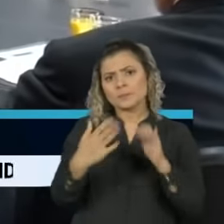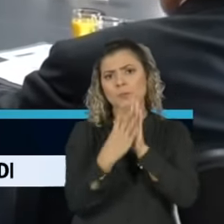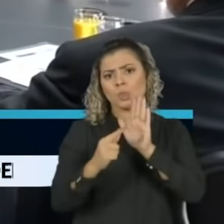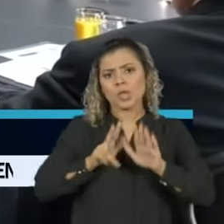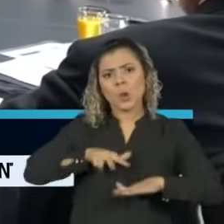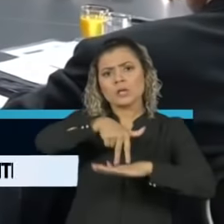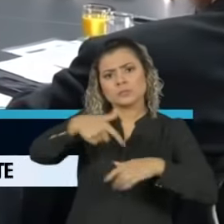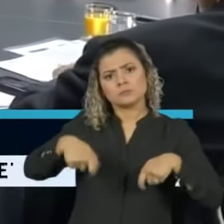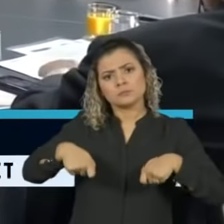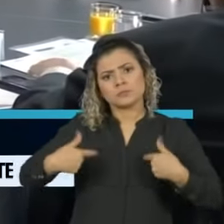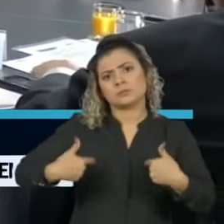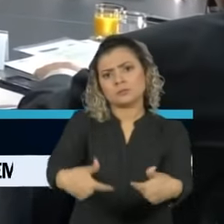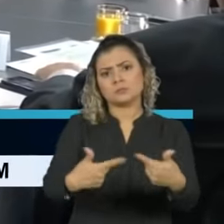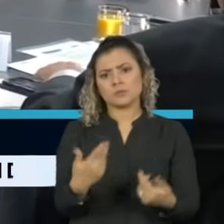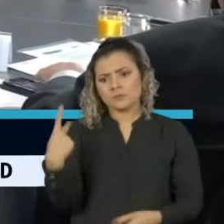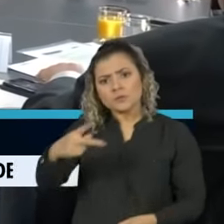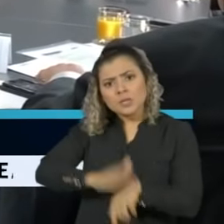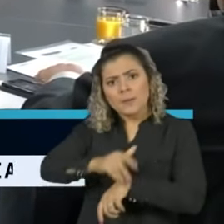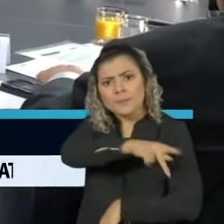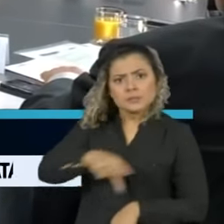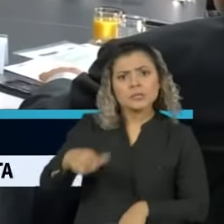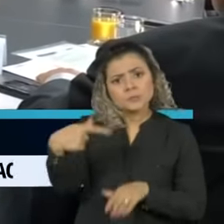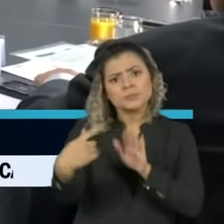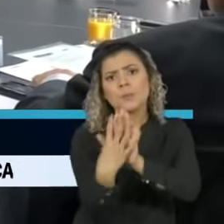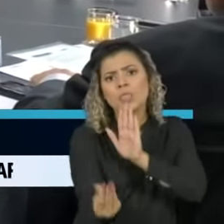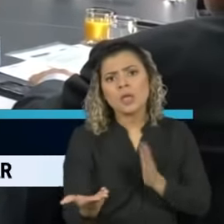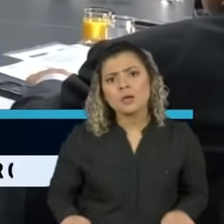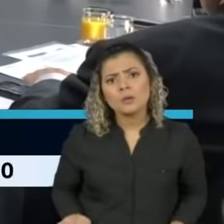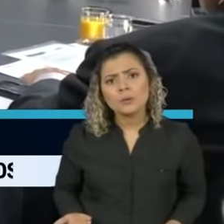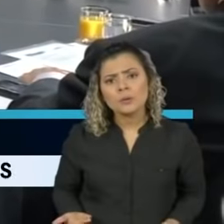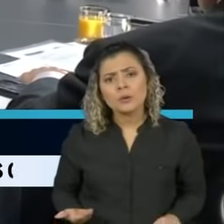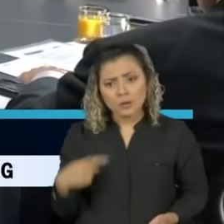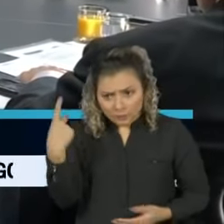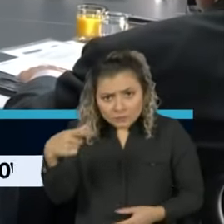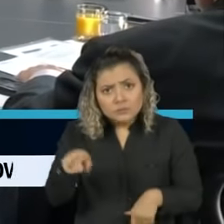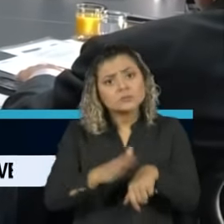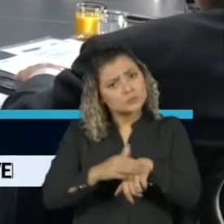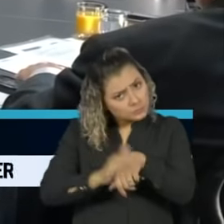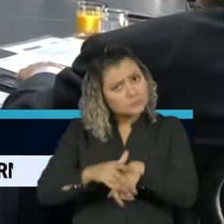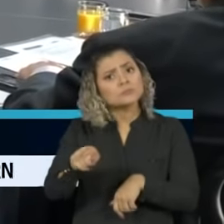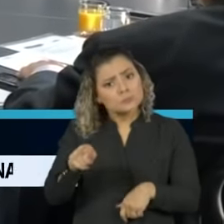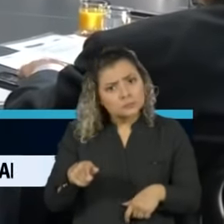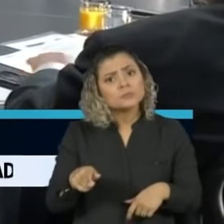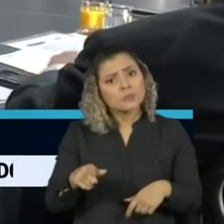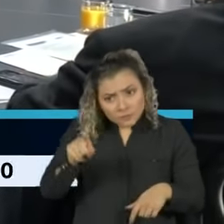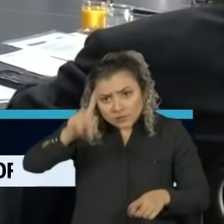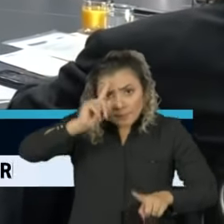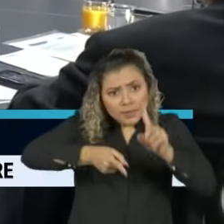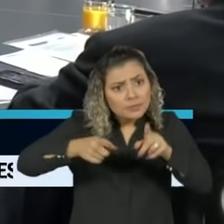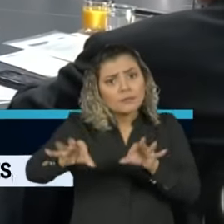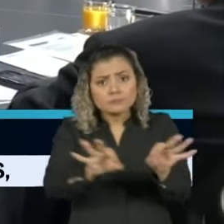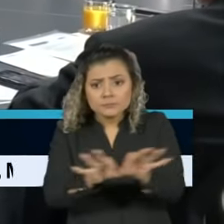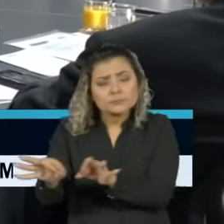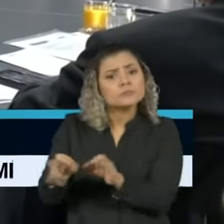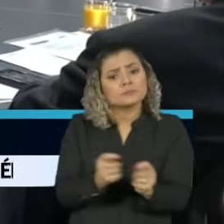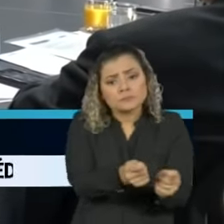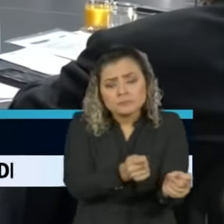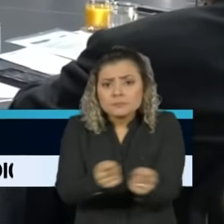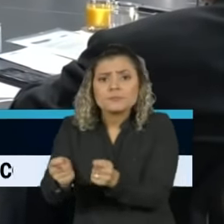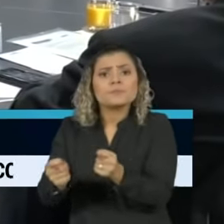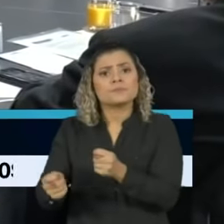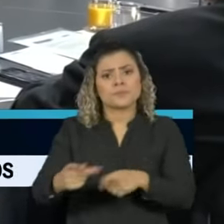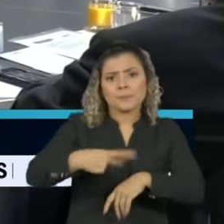Mas o senhor, como presidente da República, tem que dar o exemplo e tem que ser um mandatário para comandar, para dirigir e para